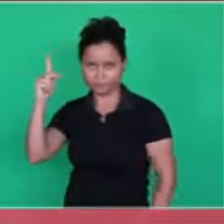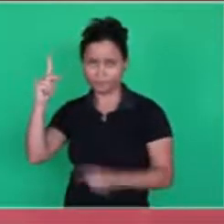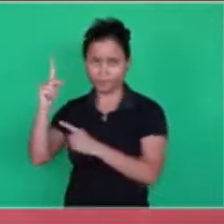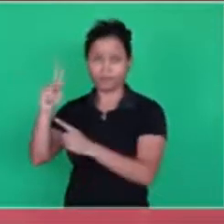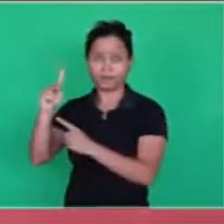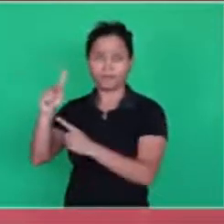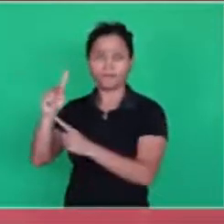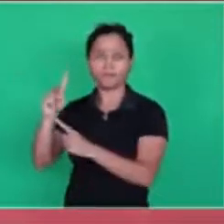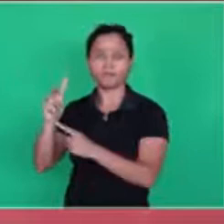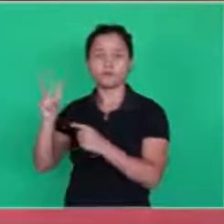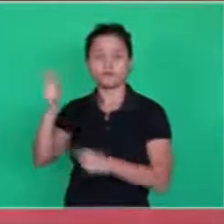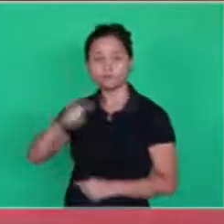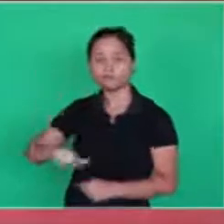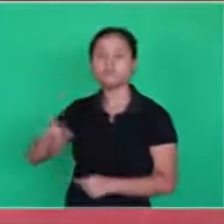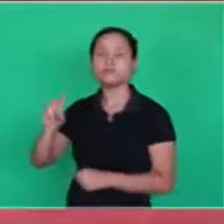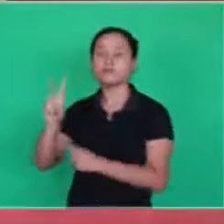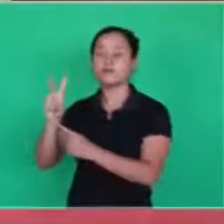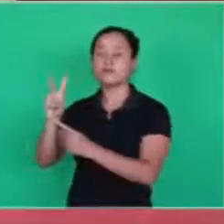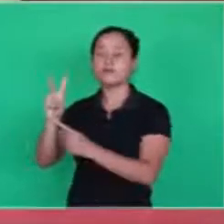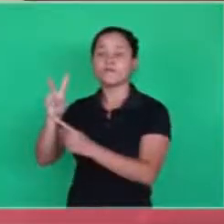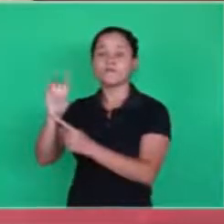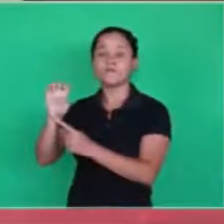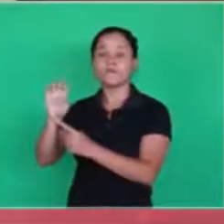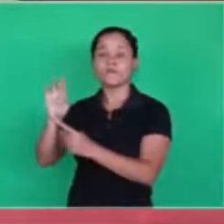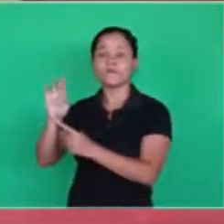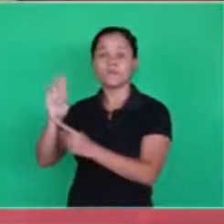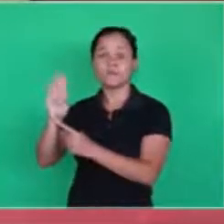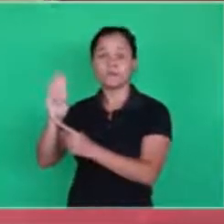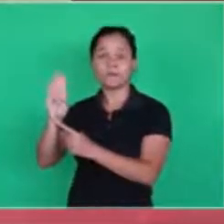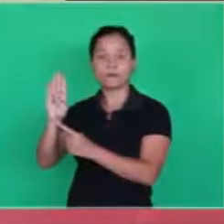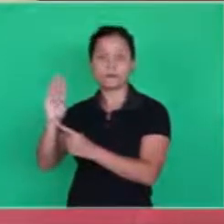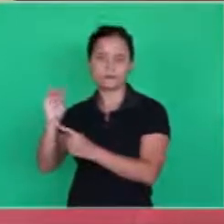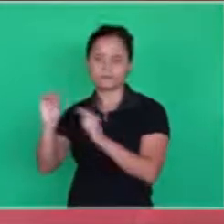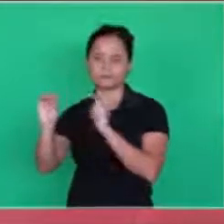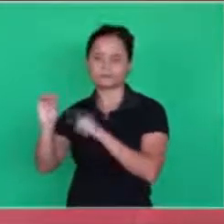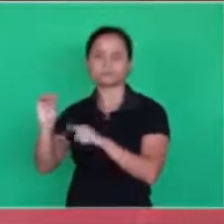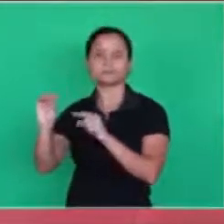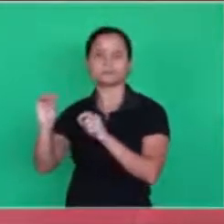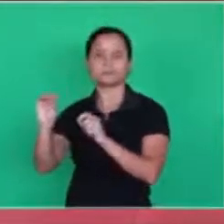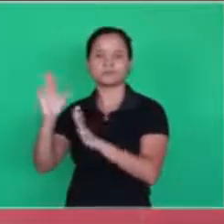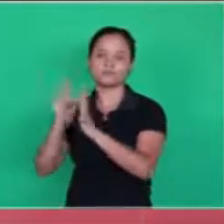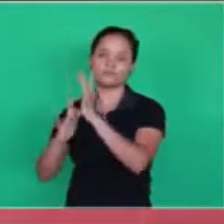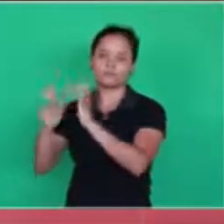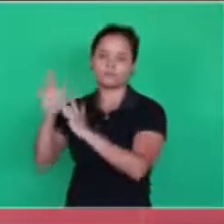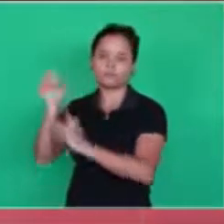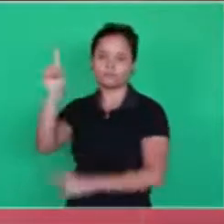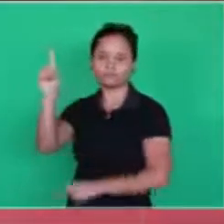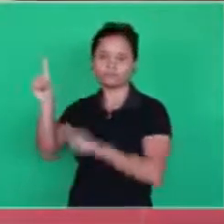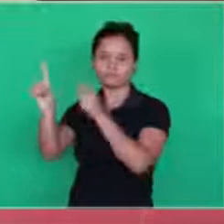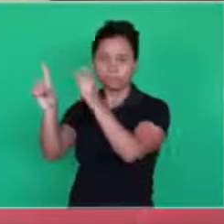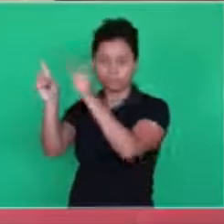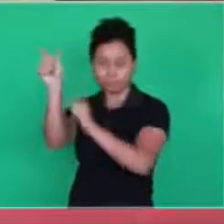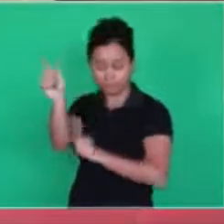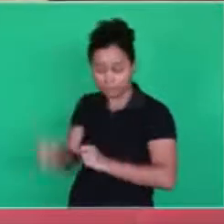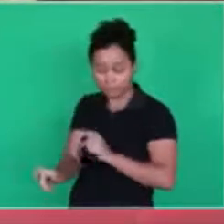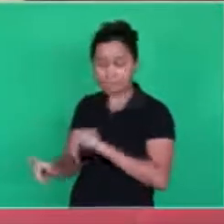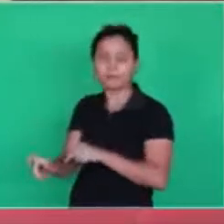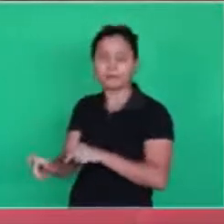é? Jesus. Então, Jesus é a sabedoria de Deus, é a palavra de Deus, é o verbo de